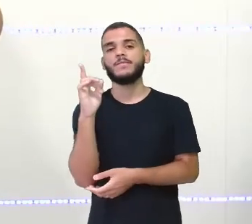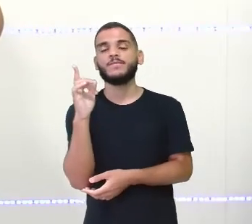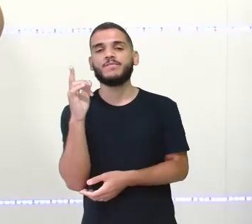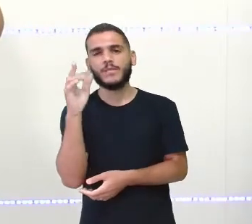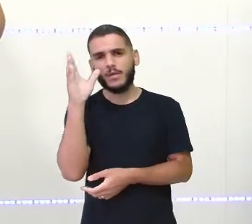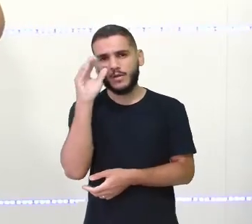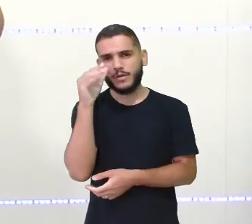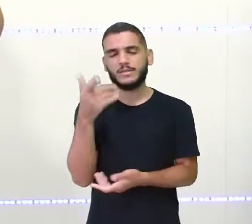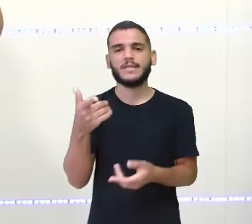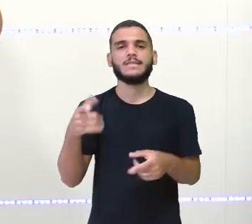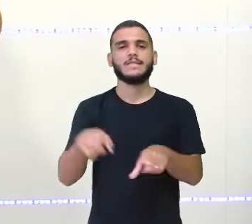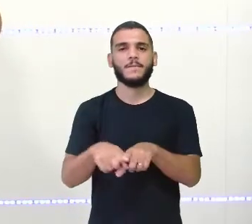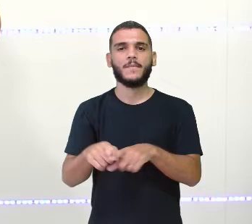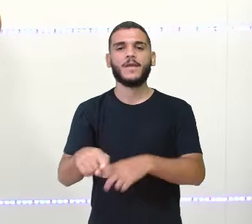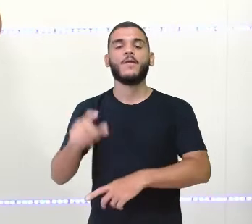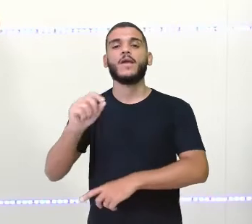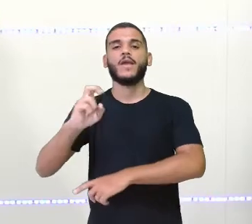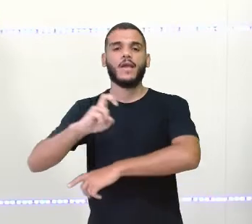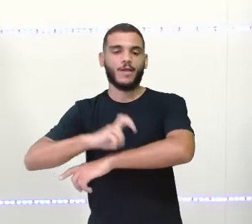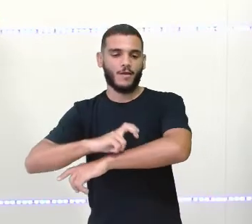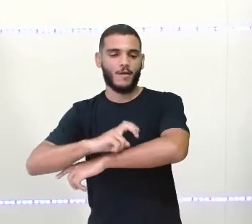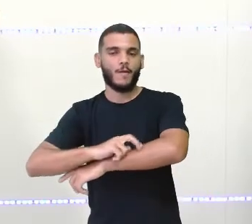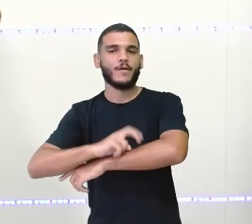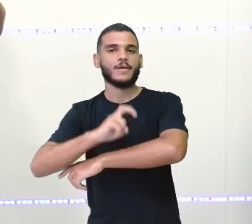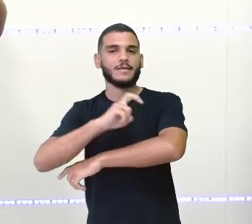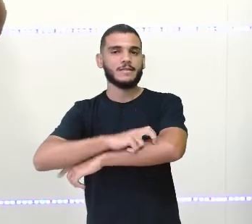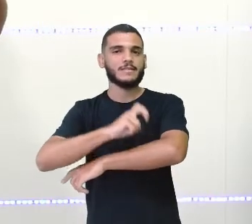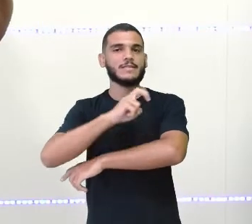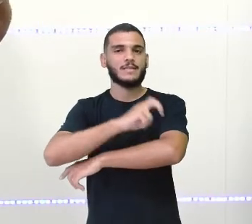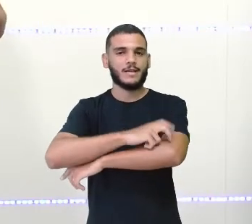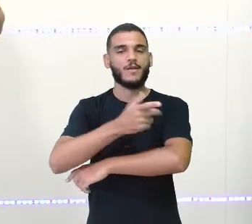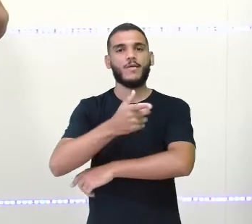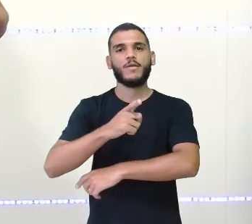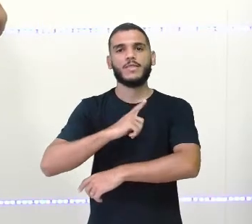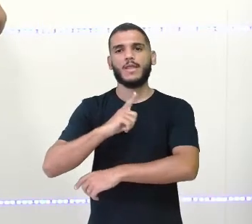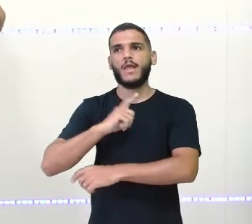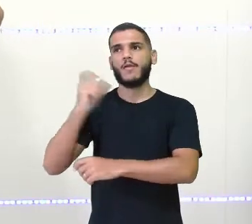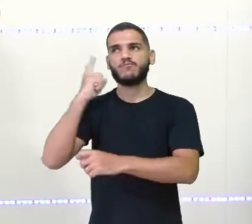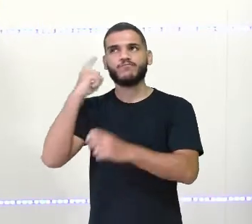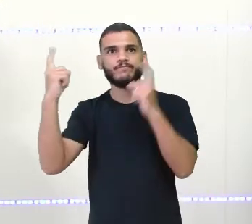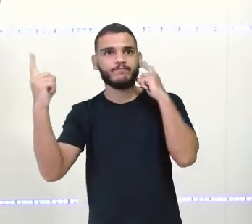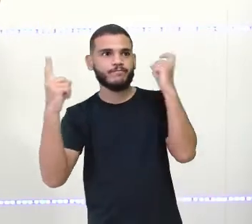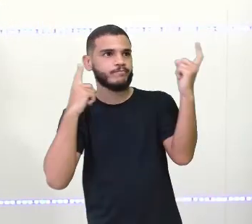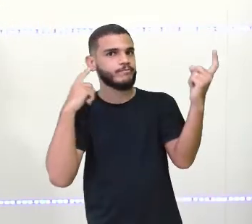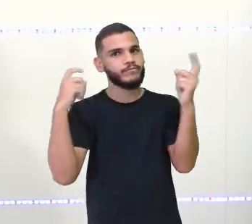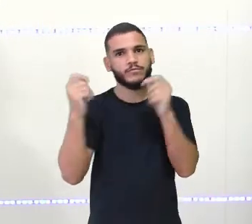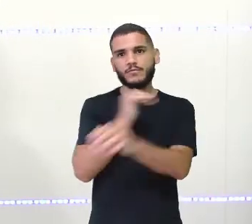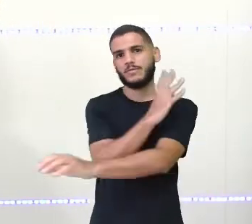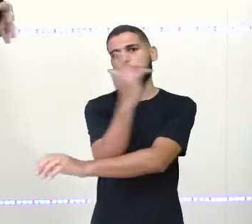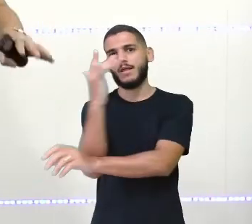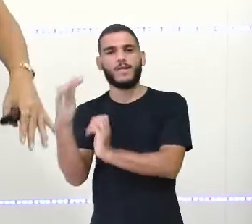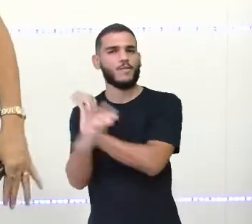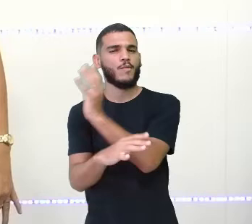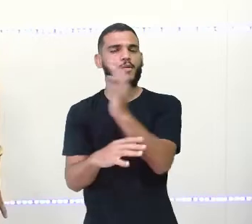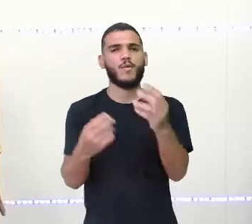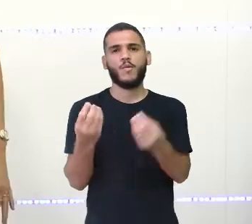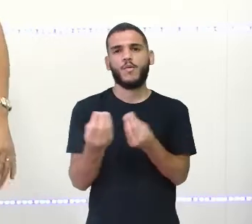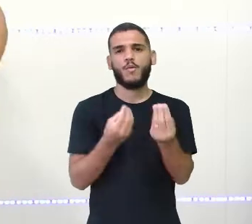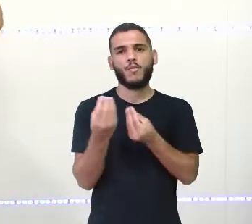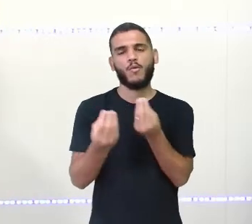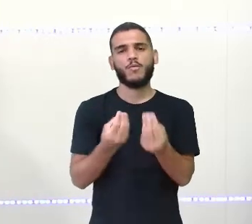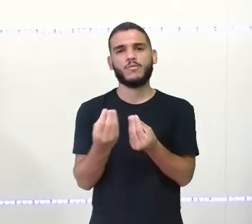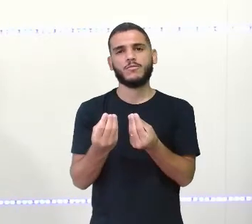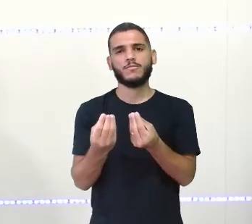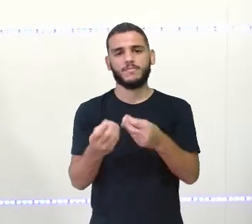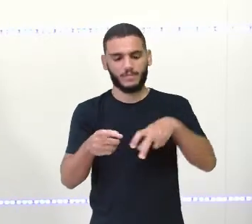os grilos, gente, detectam os sons da natureza. Sabe por onde? Pelos